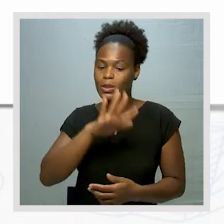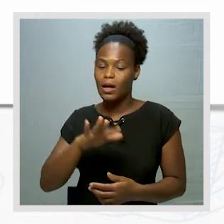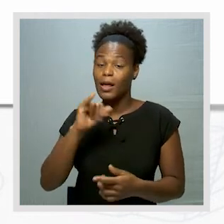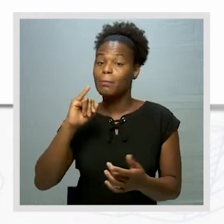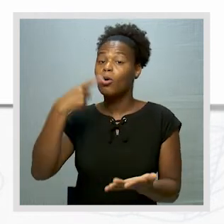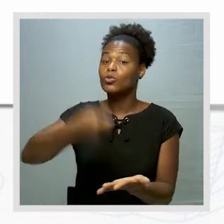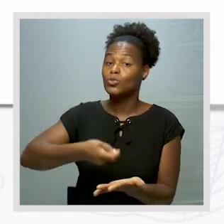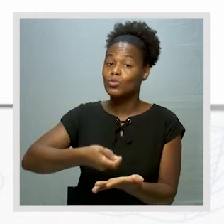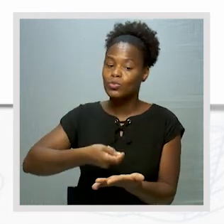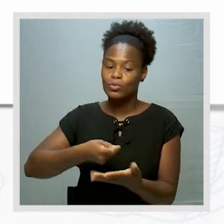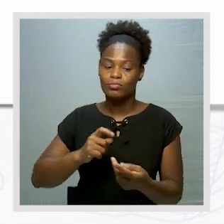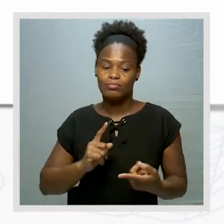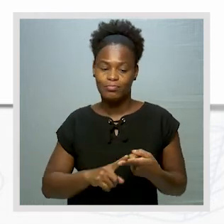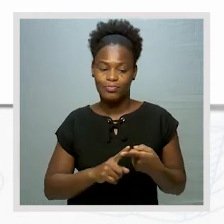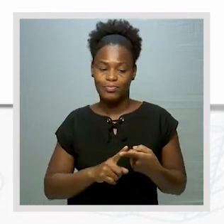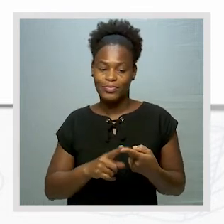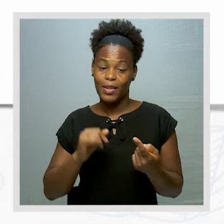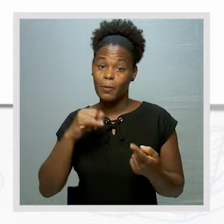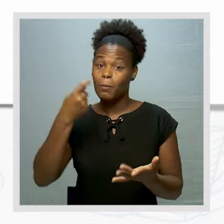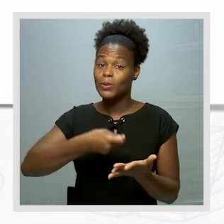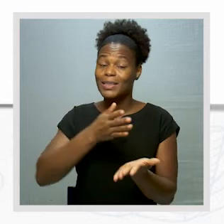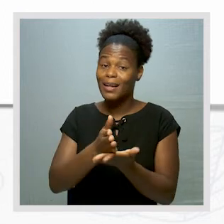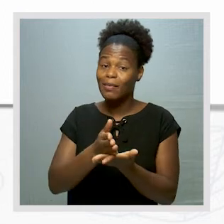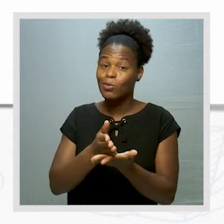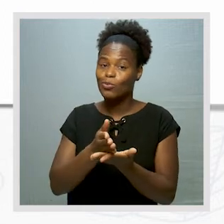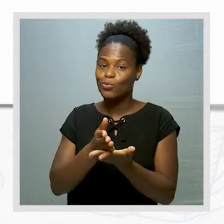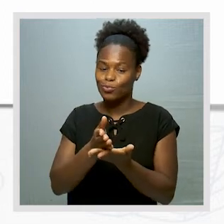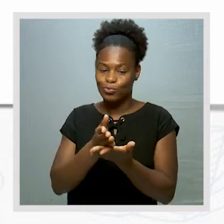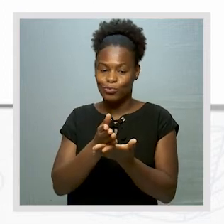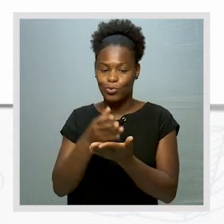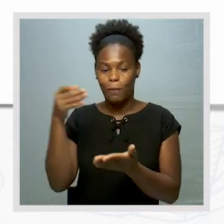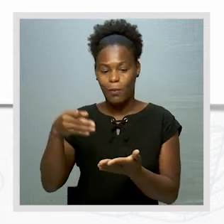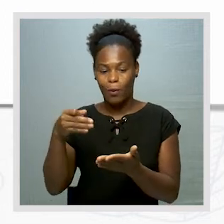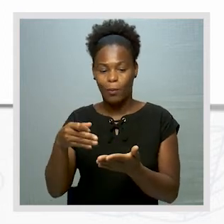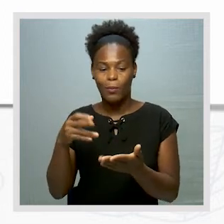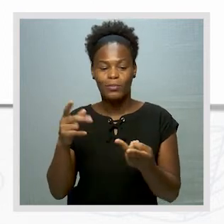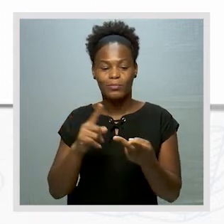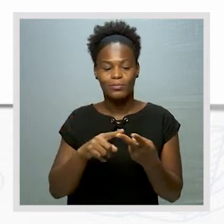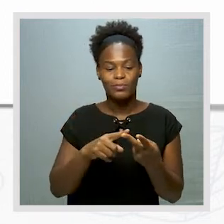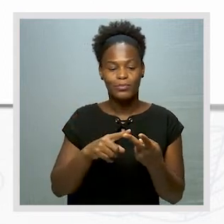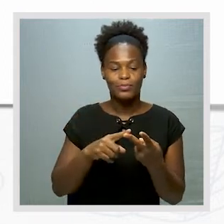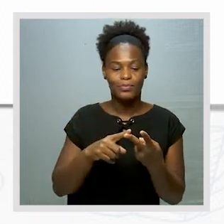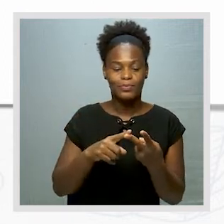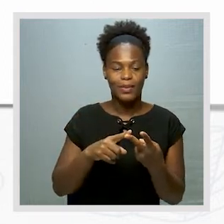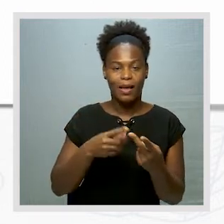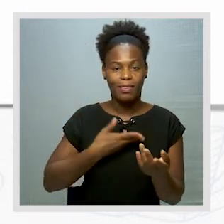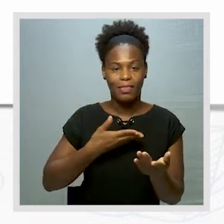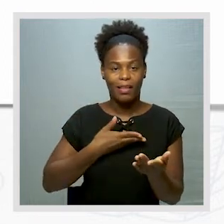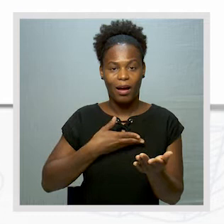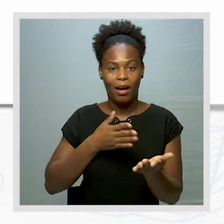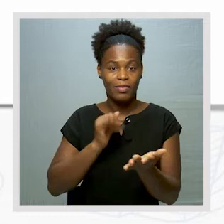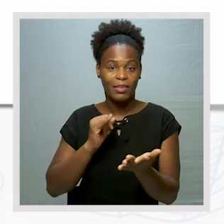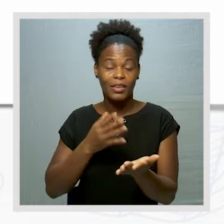pode utilizar impostos, a linha A, diretos proporcionais, opção